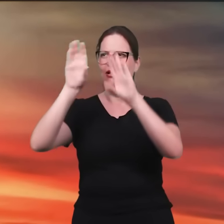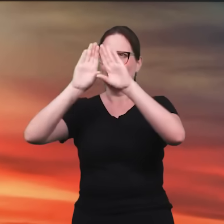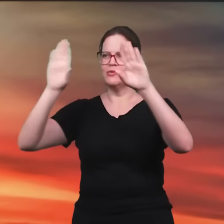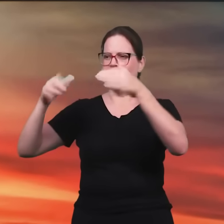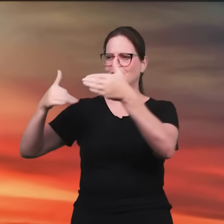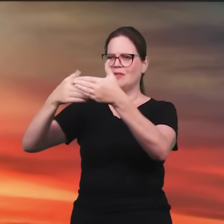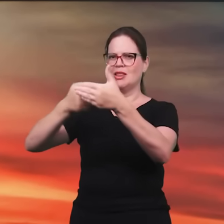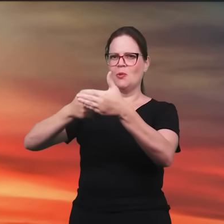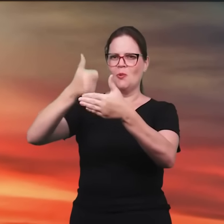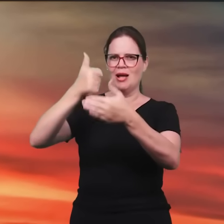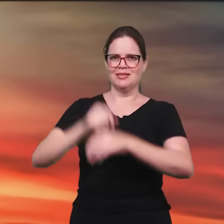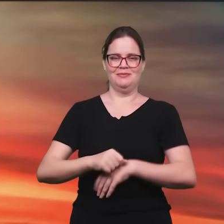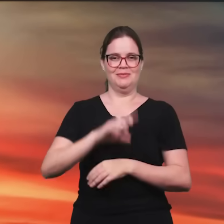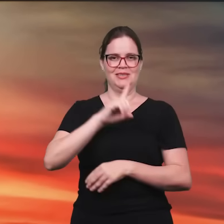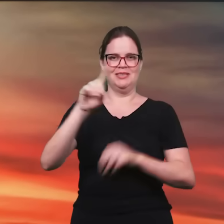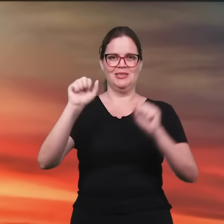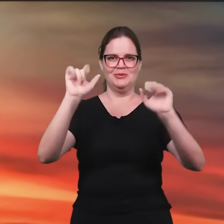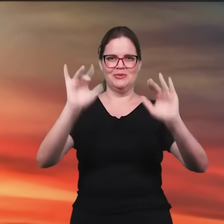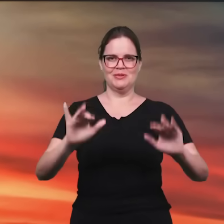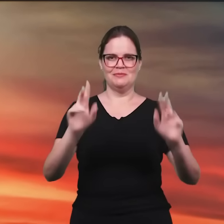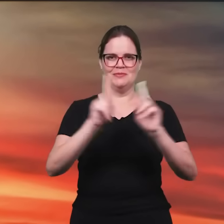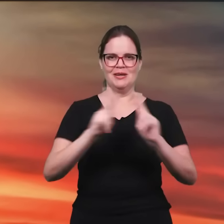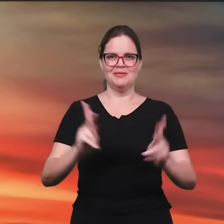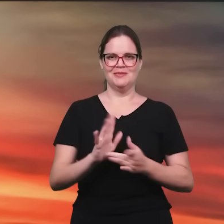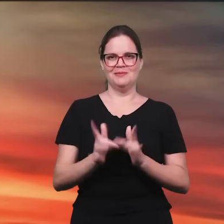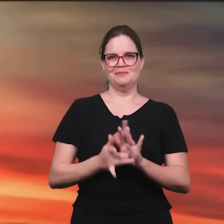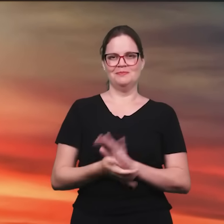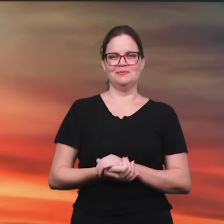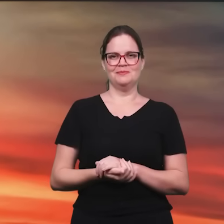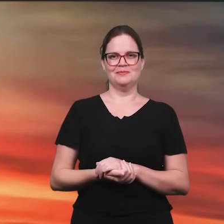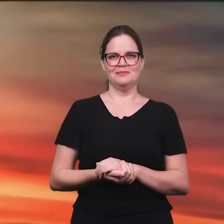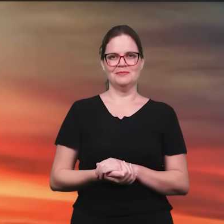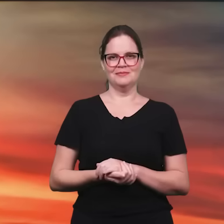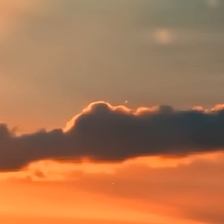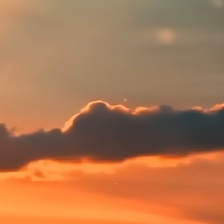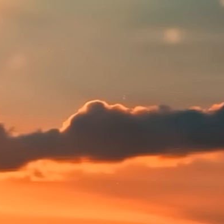ali. Que Deus nos abençoe. A paz do Senhor Jesus.